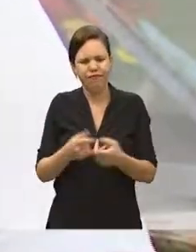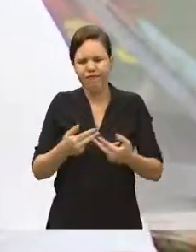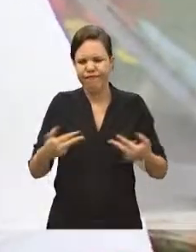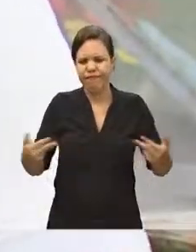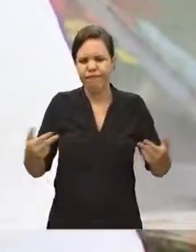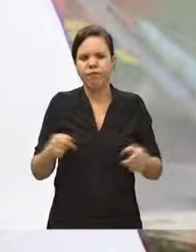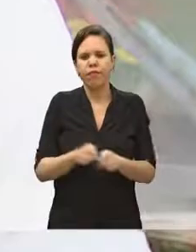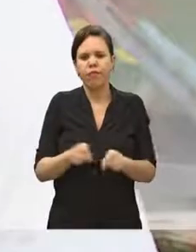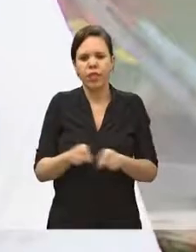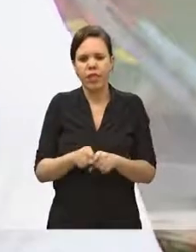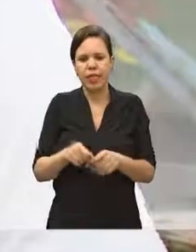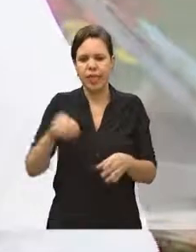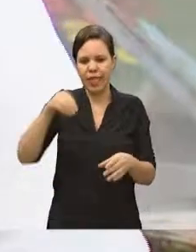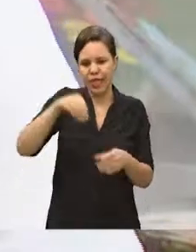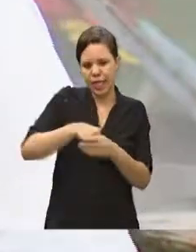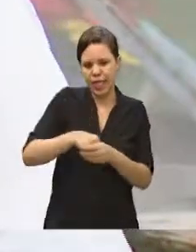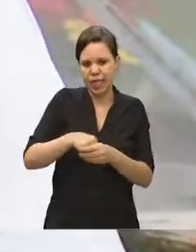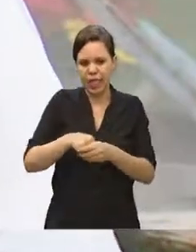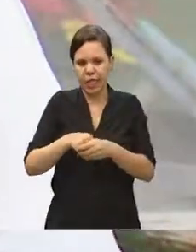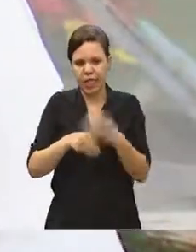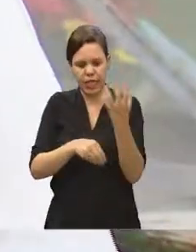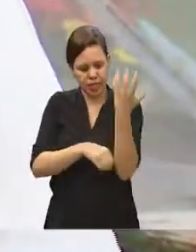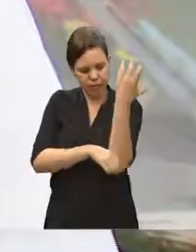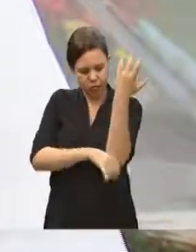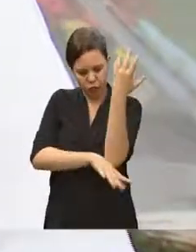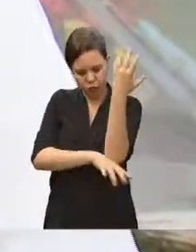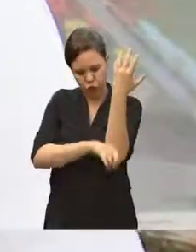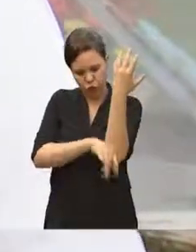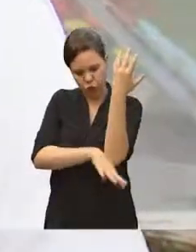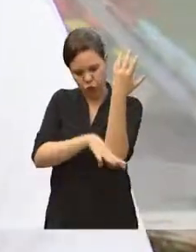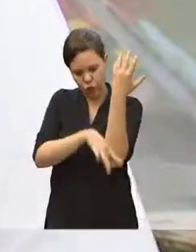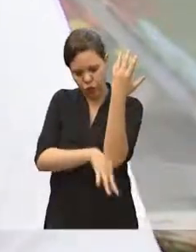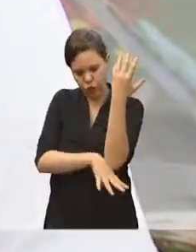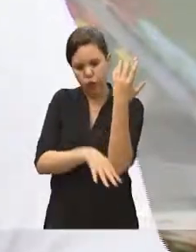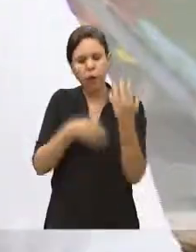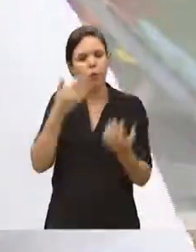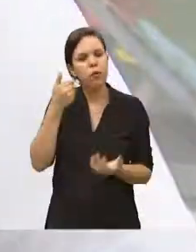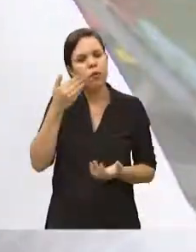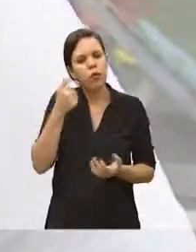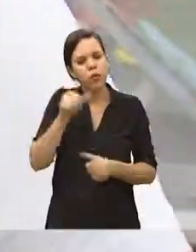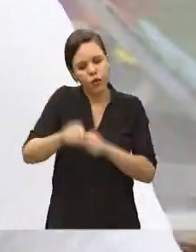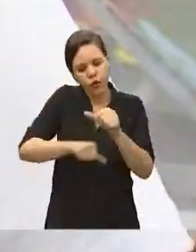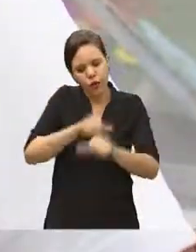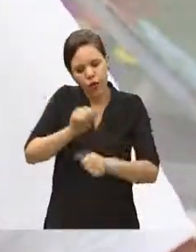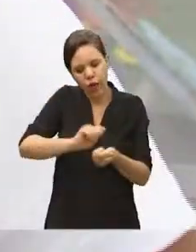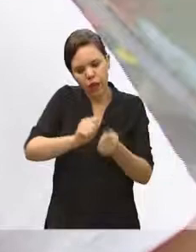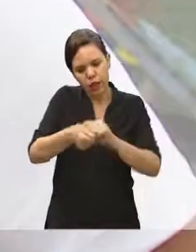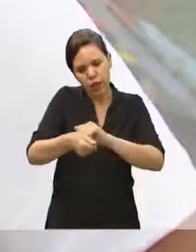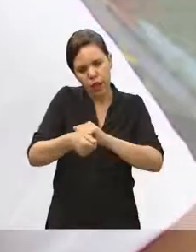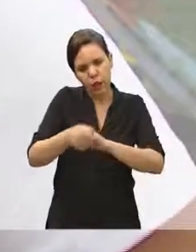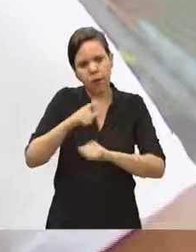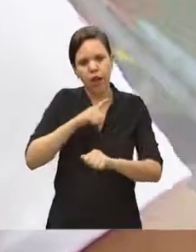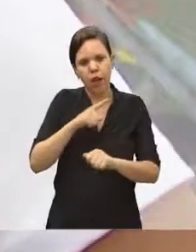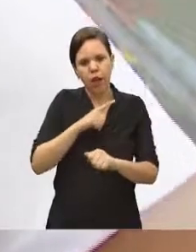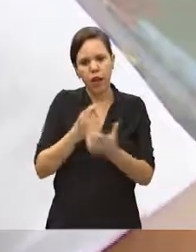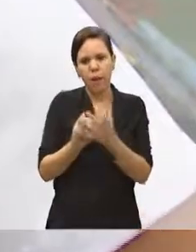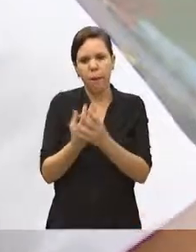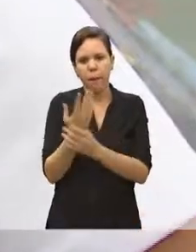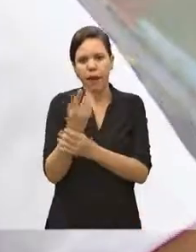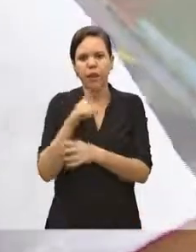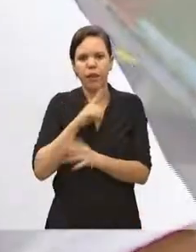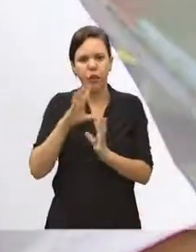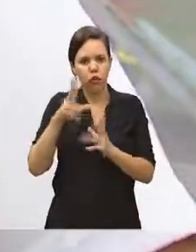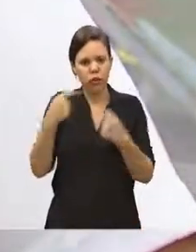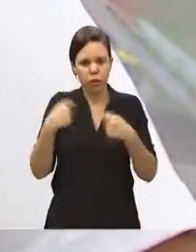trama na raiz que a gente faz com substratos e musgo e que a planta tem ali tudo o que ela precisa. Então ela